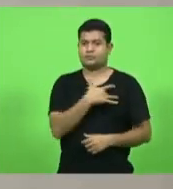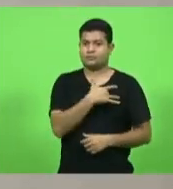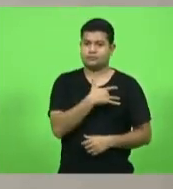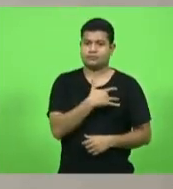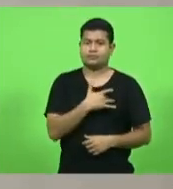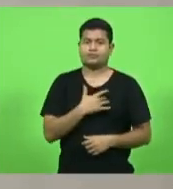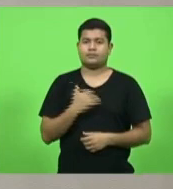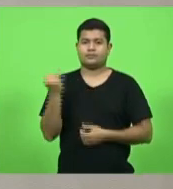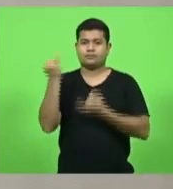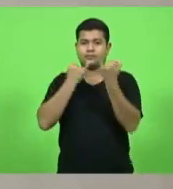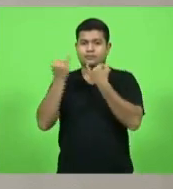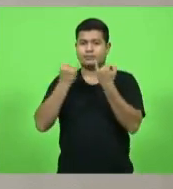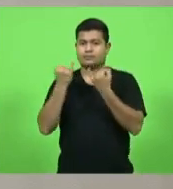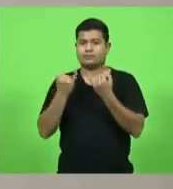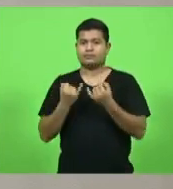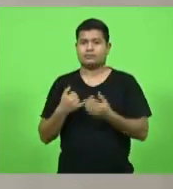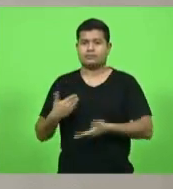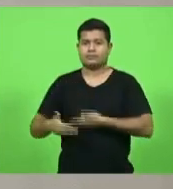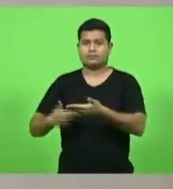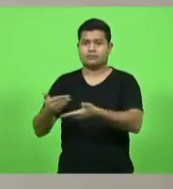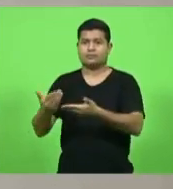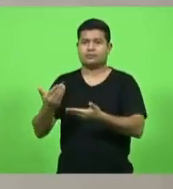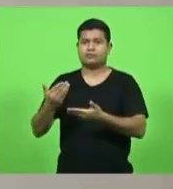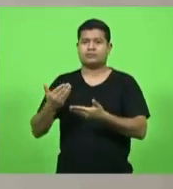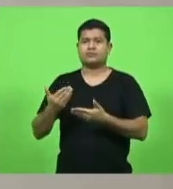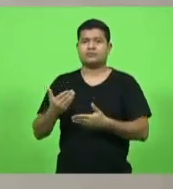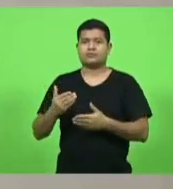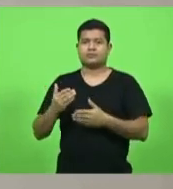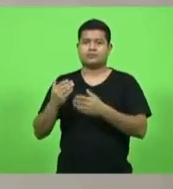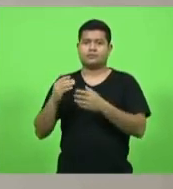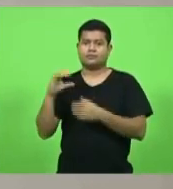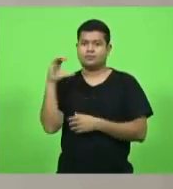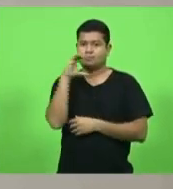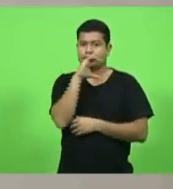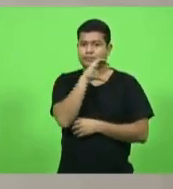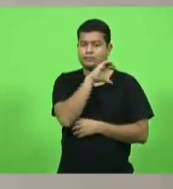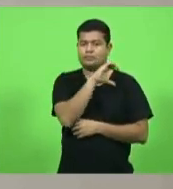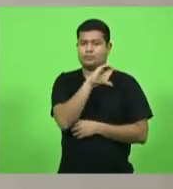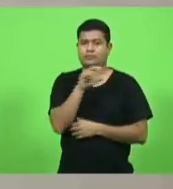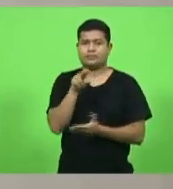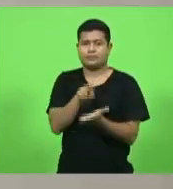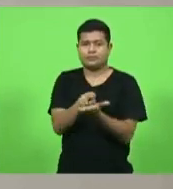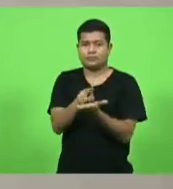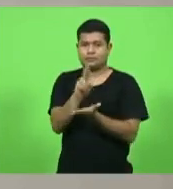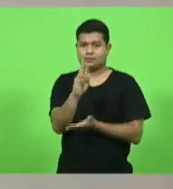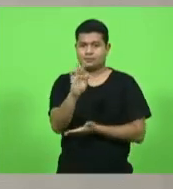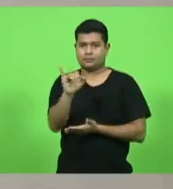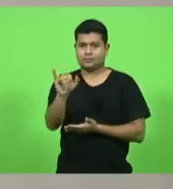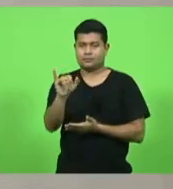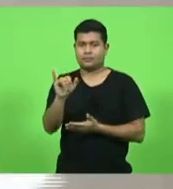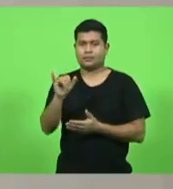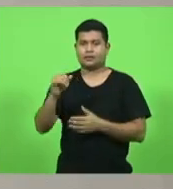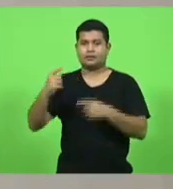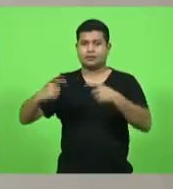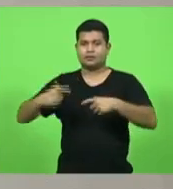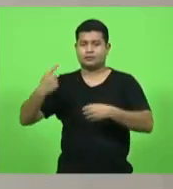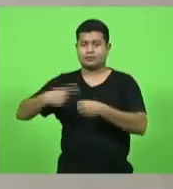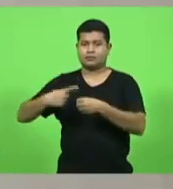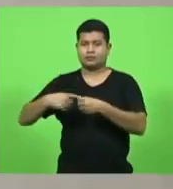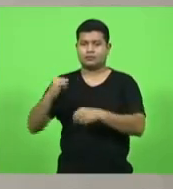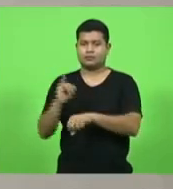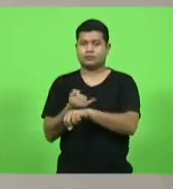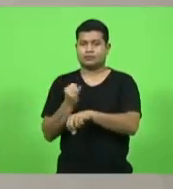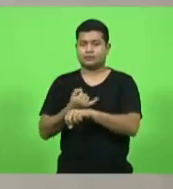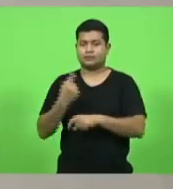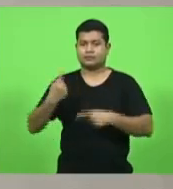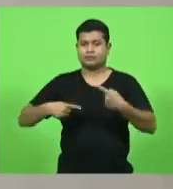do funcionamento de aparelhos de ar-condicionado na UTI do Hospital Regional Hans-Dieter Schmidt de Joinville. Em discussão. Não havendo quem